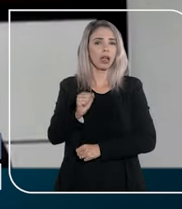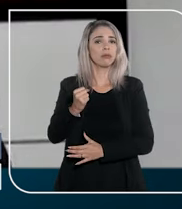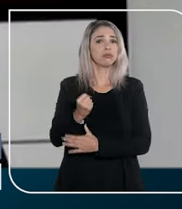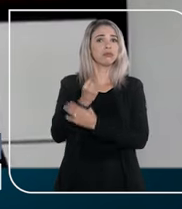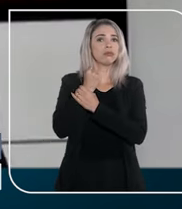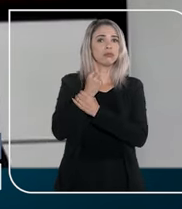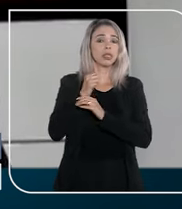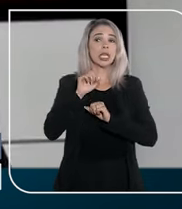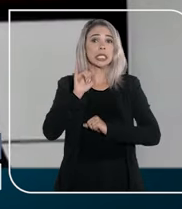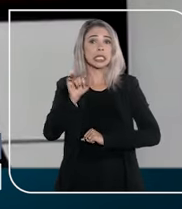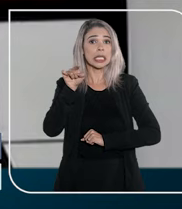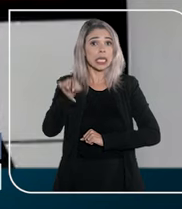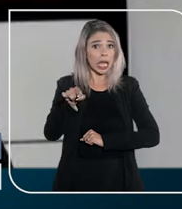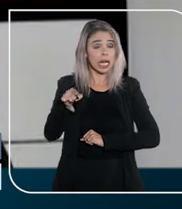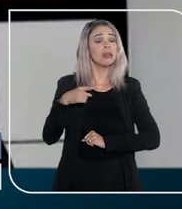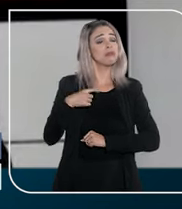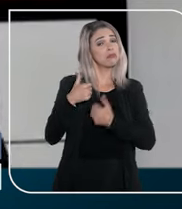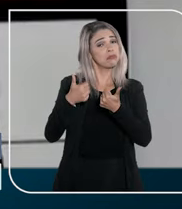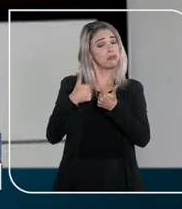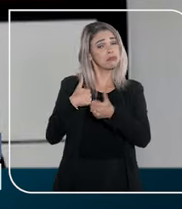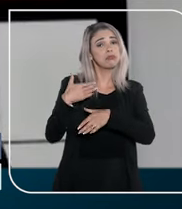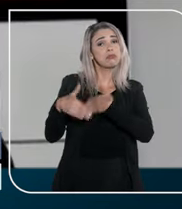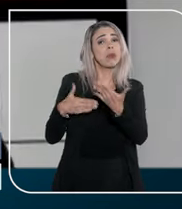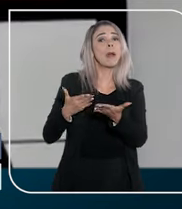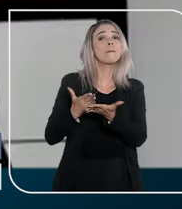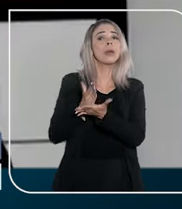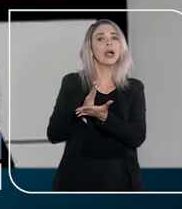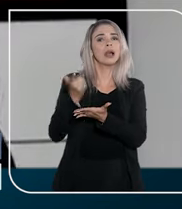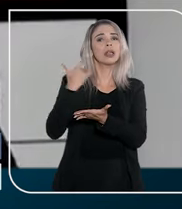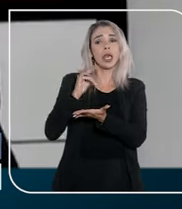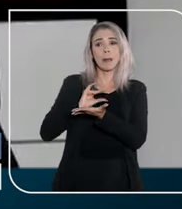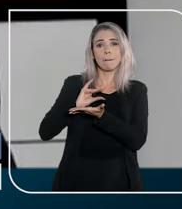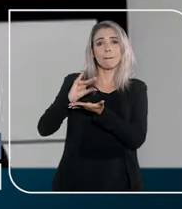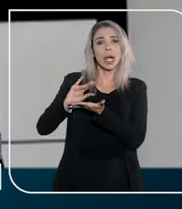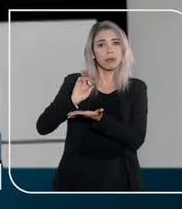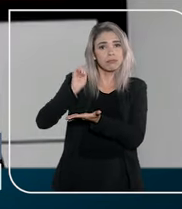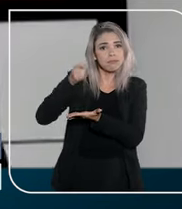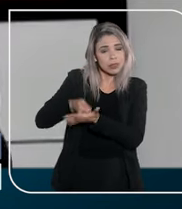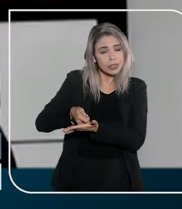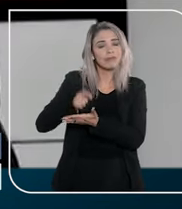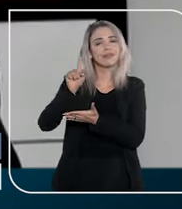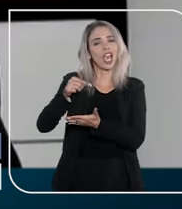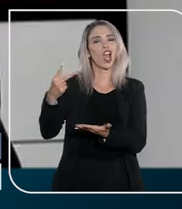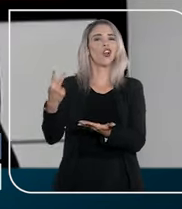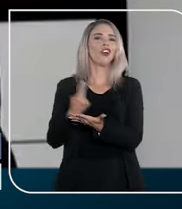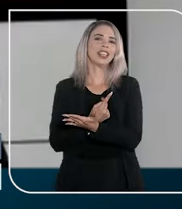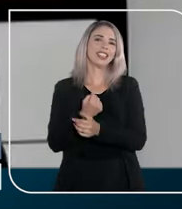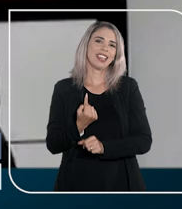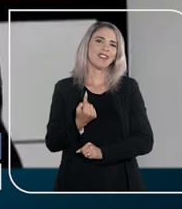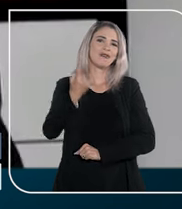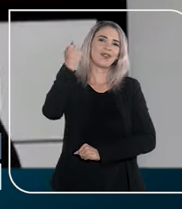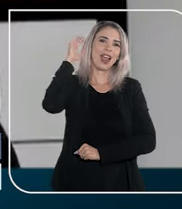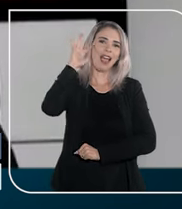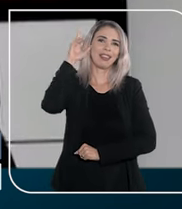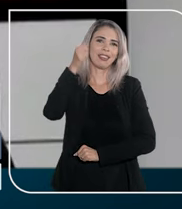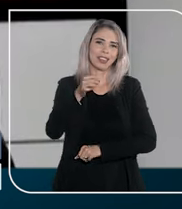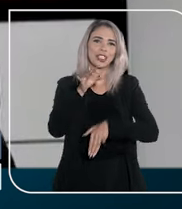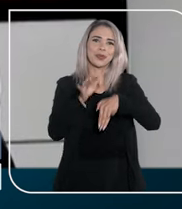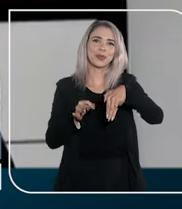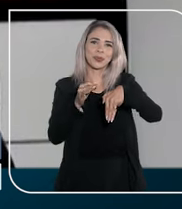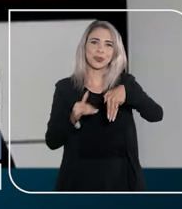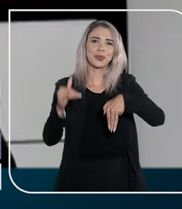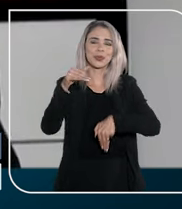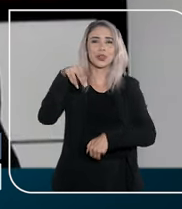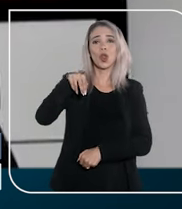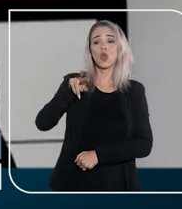mas se de fato ele for vencedor, nós lhe daremos uma indenização. E de fato foi o que aconteceu nessa decisão do ministro Napoleão Nunes